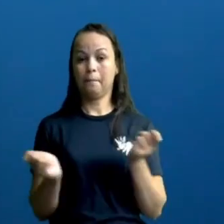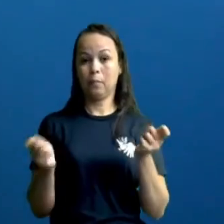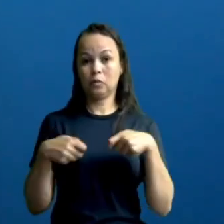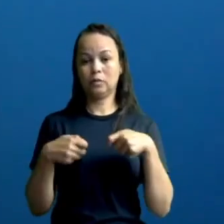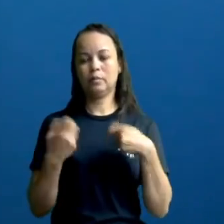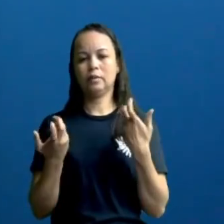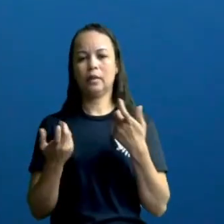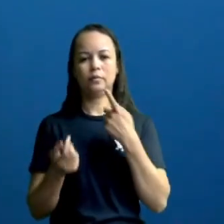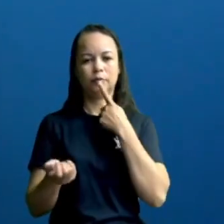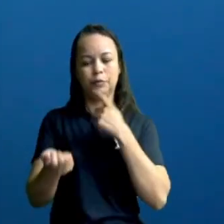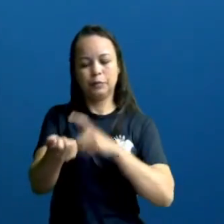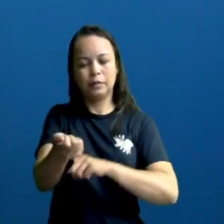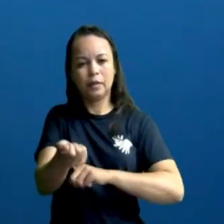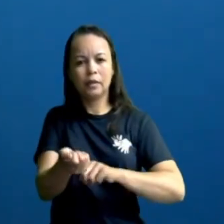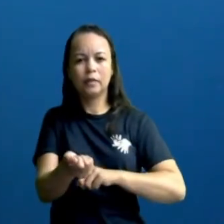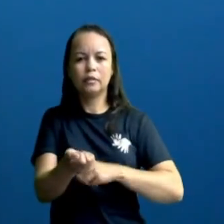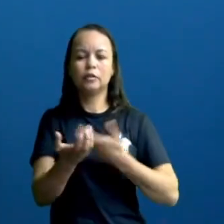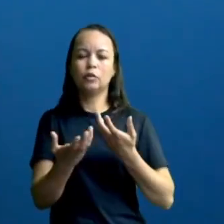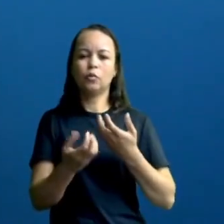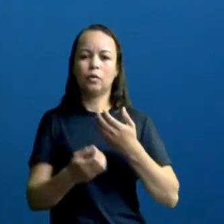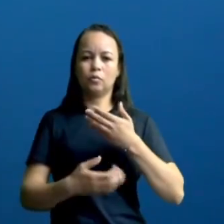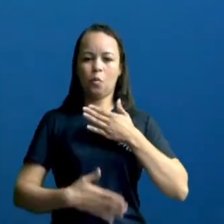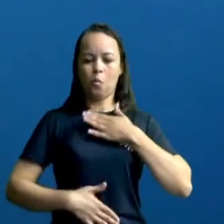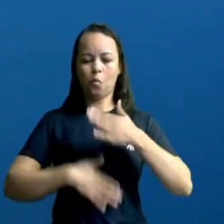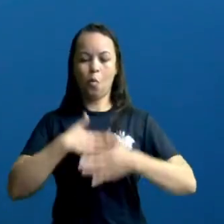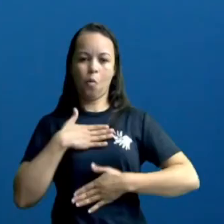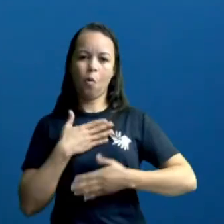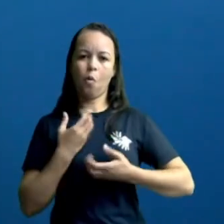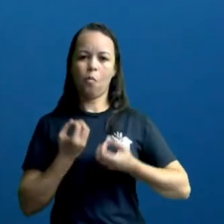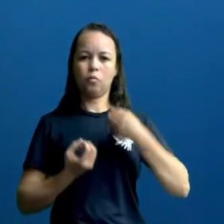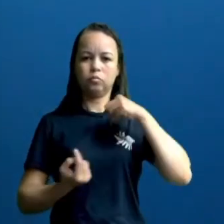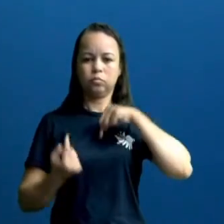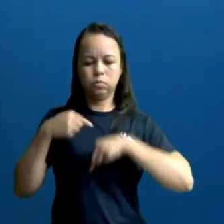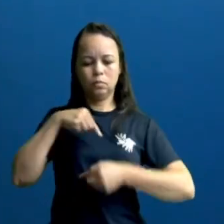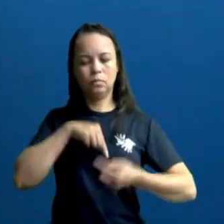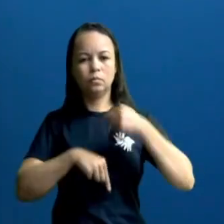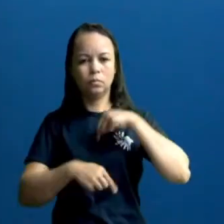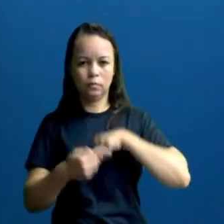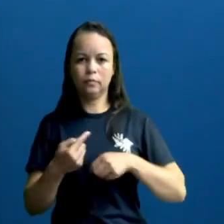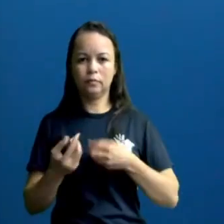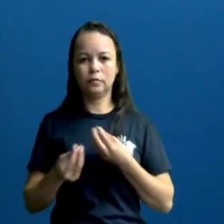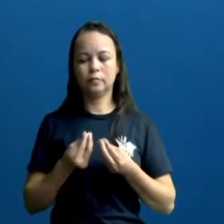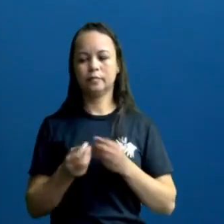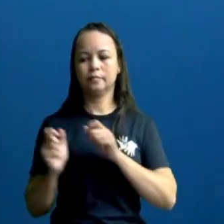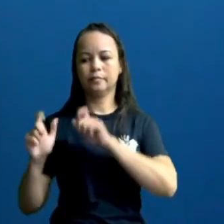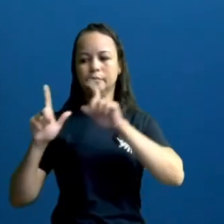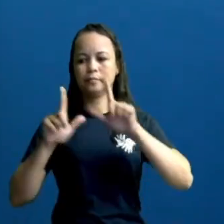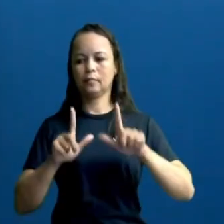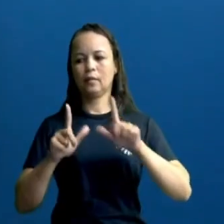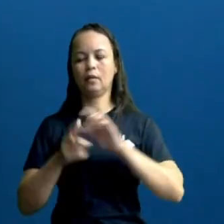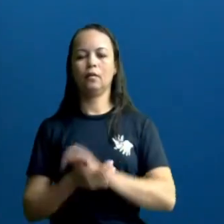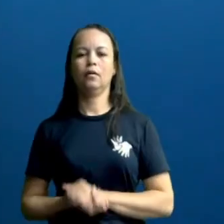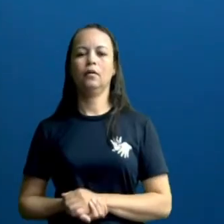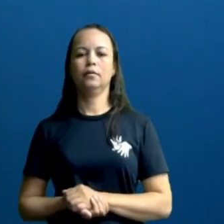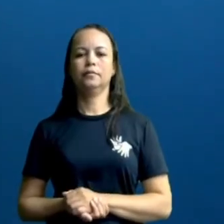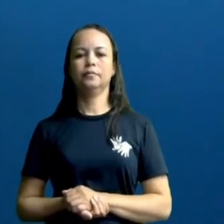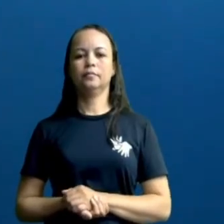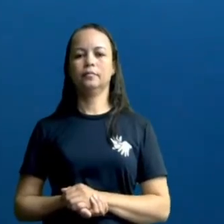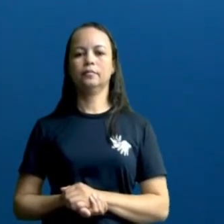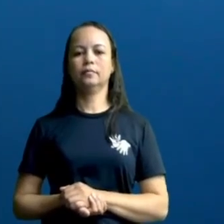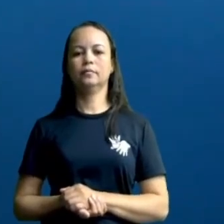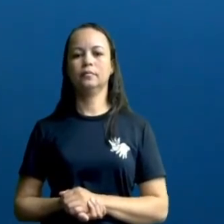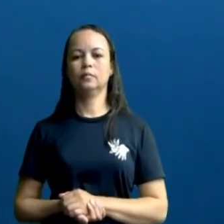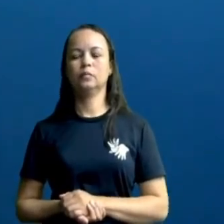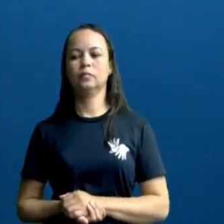possibilidades que o sangue garante um bom funcionamento do nosso organismo. O próximo slide, por favor, produção. E aí é